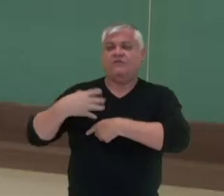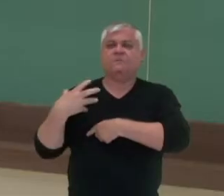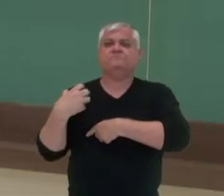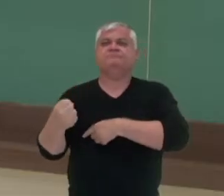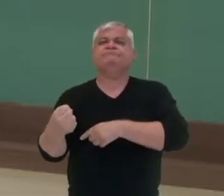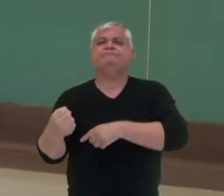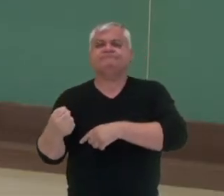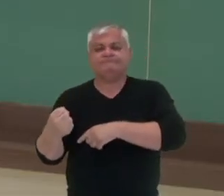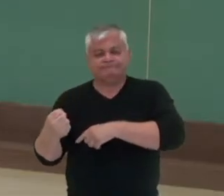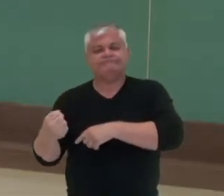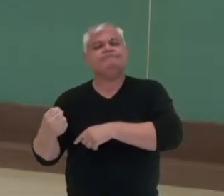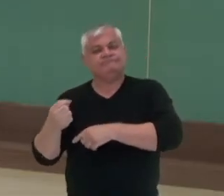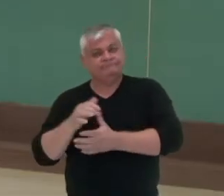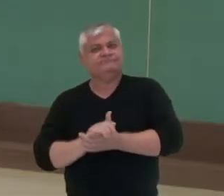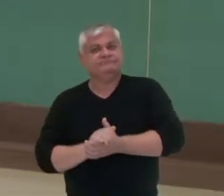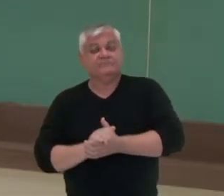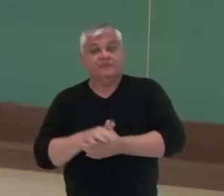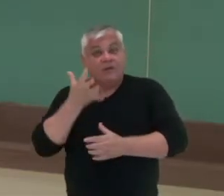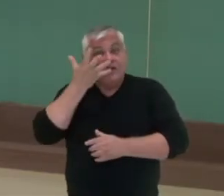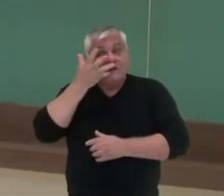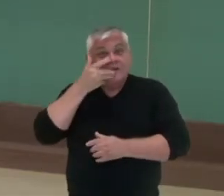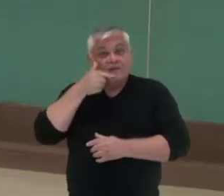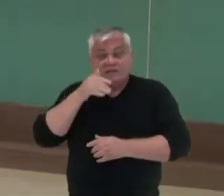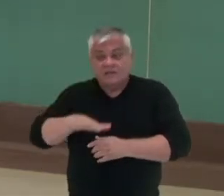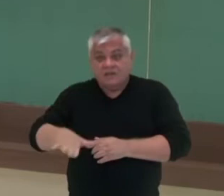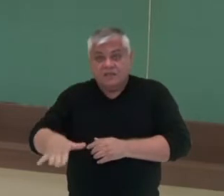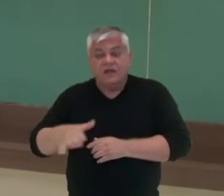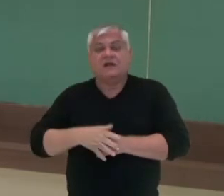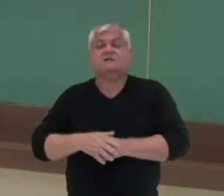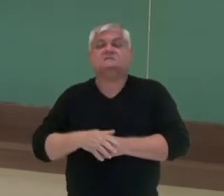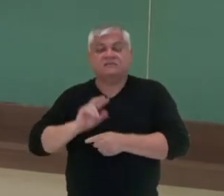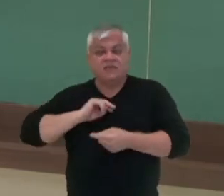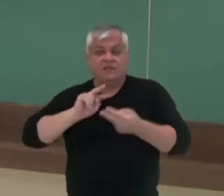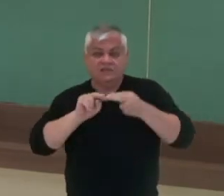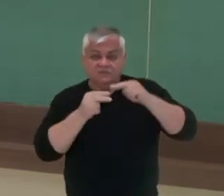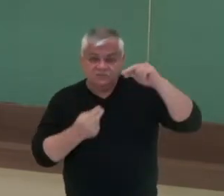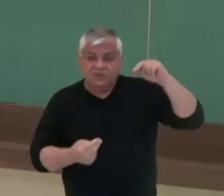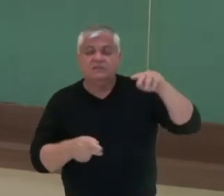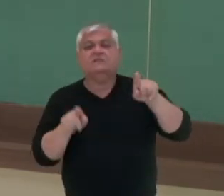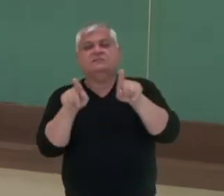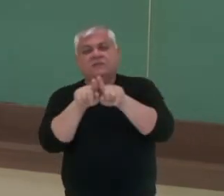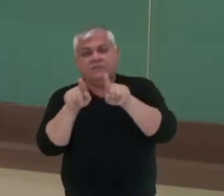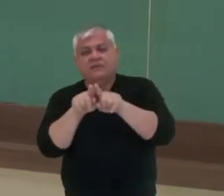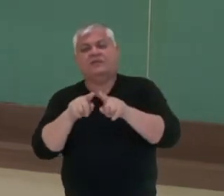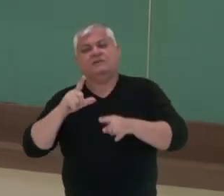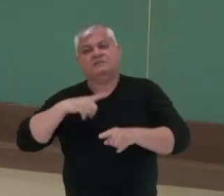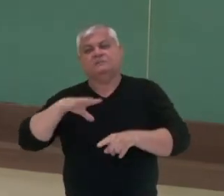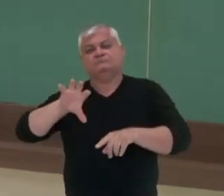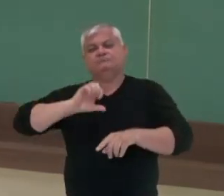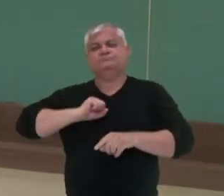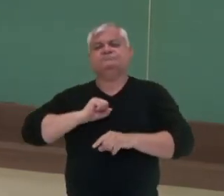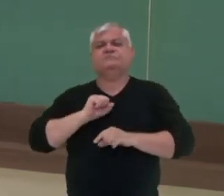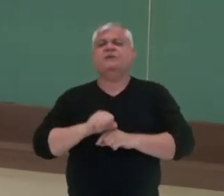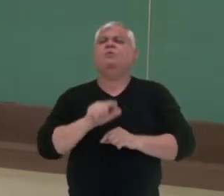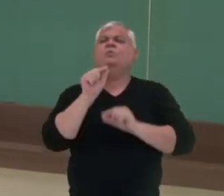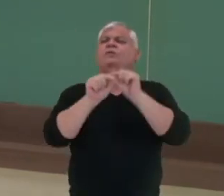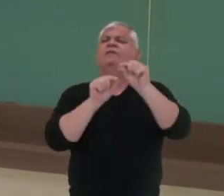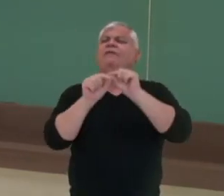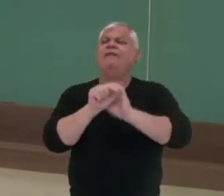eles portam aquele gene. A criança, então, recebe esses genes e ela tem a anemia falciforme. O que é essa